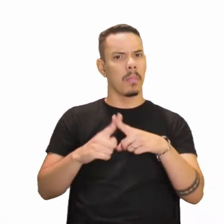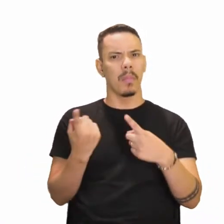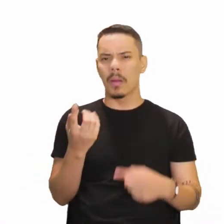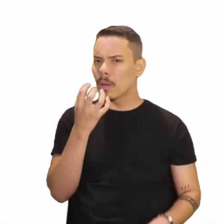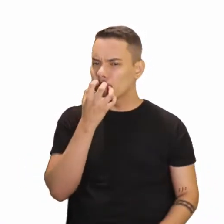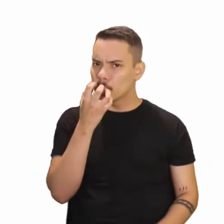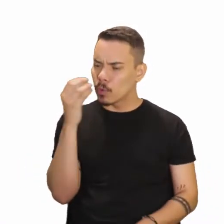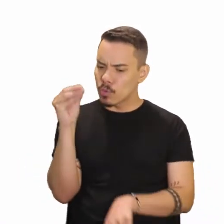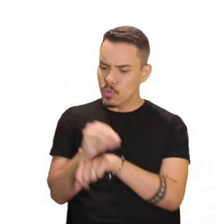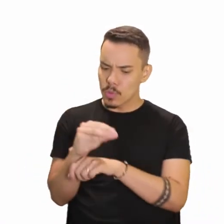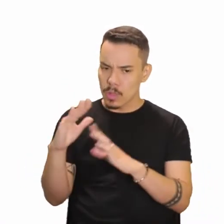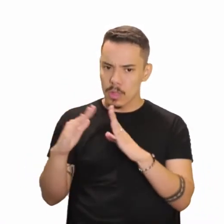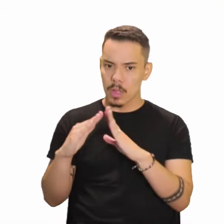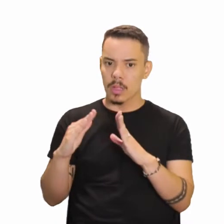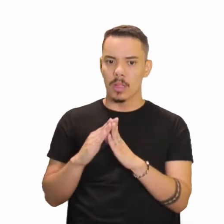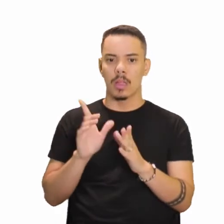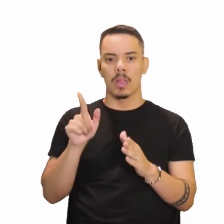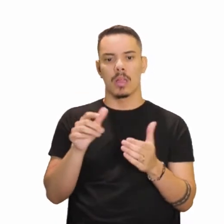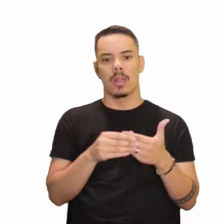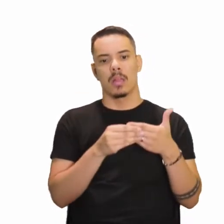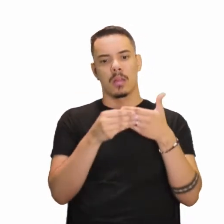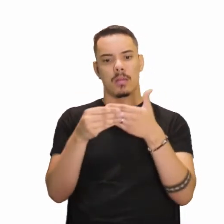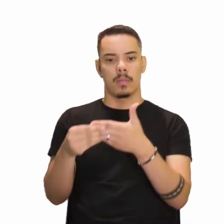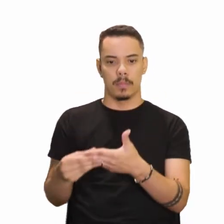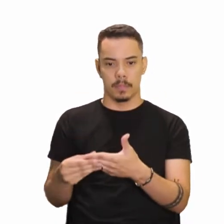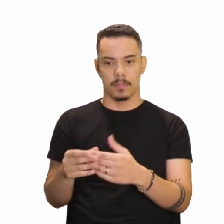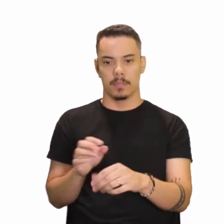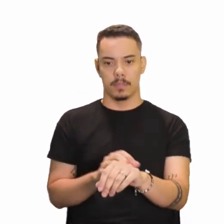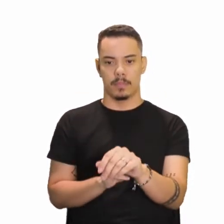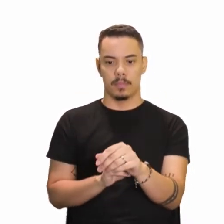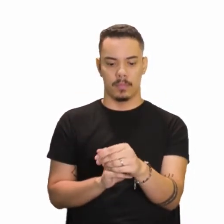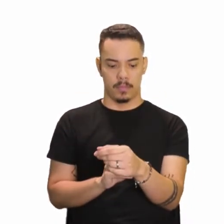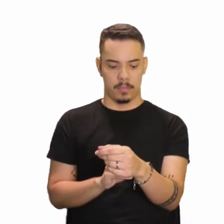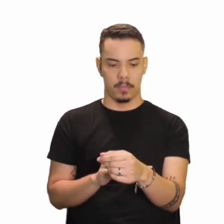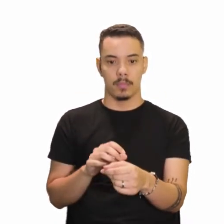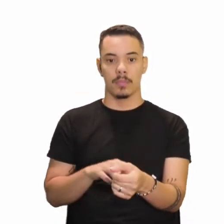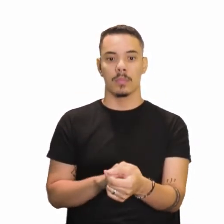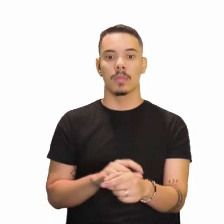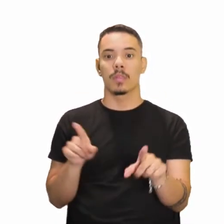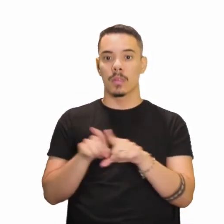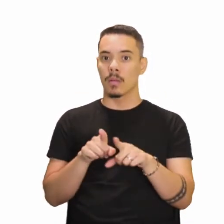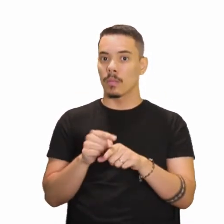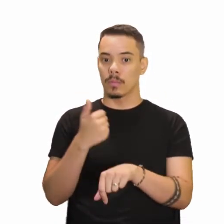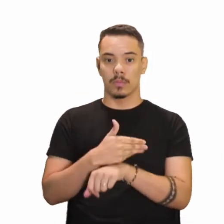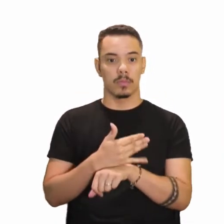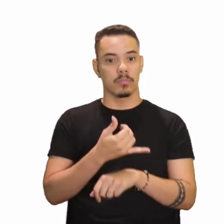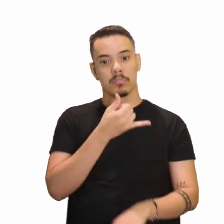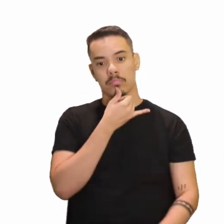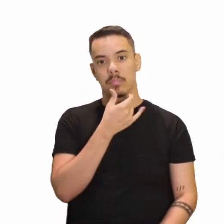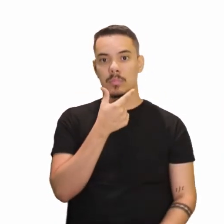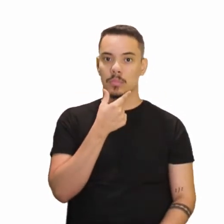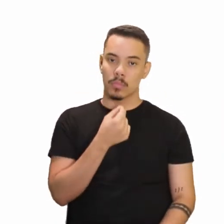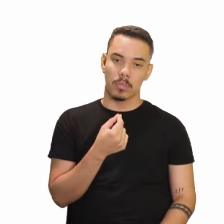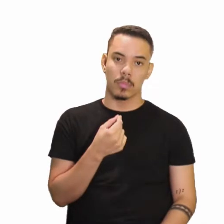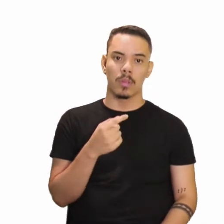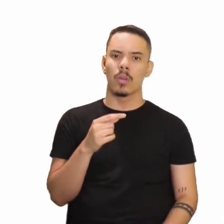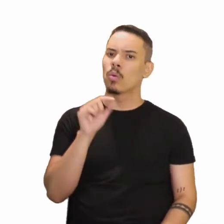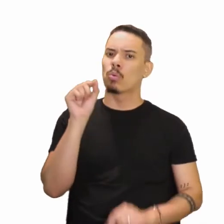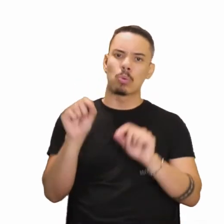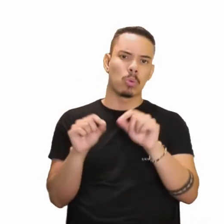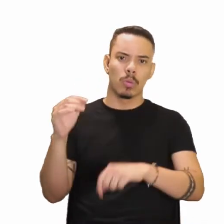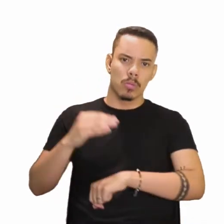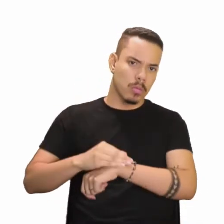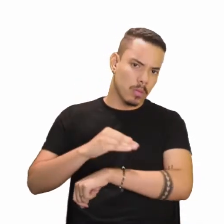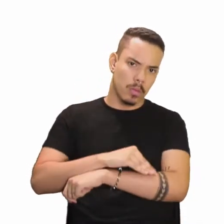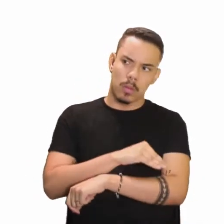casa é companheiro nos passeio na alegria e na tristeza o que que um sapo faz